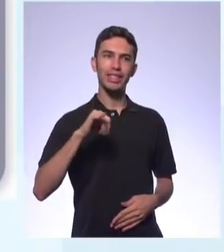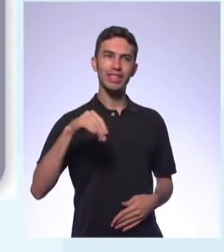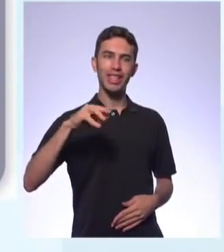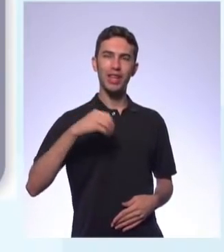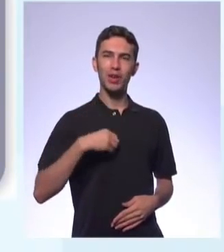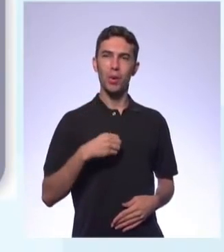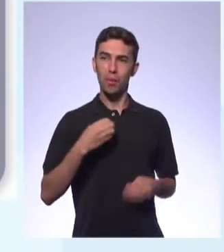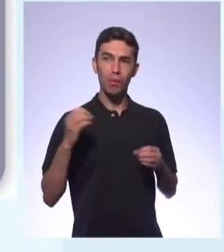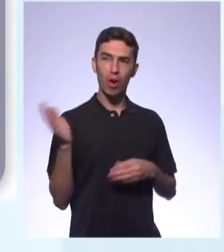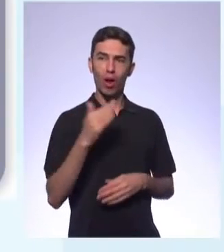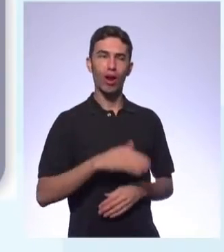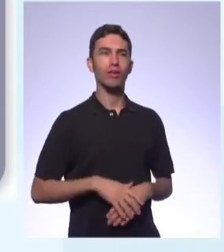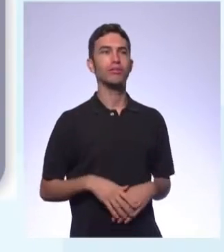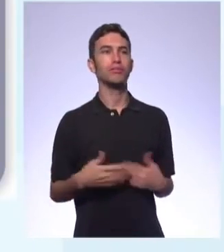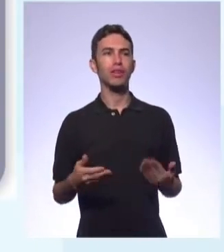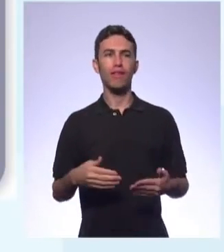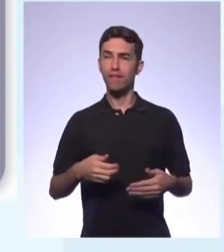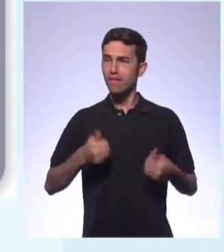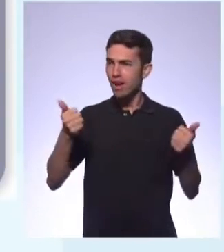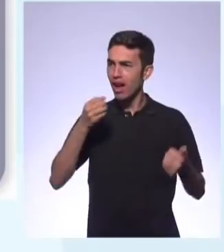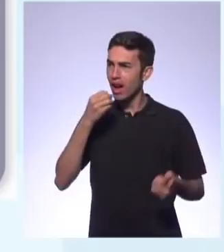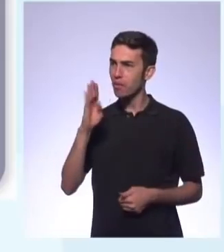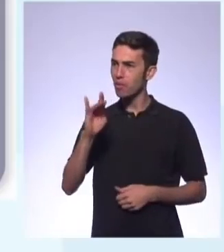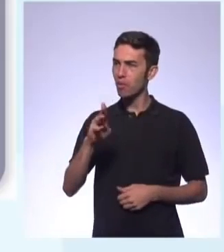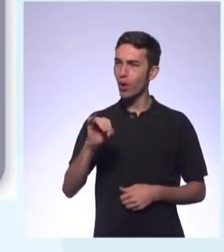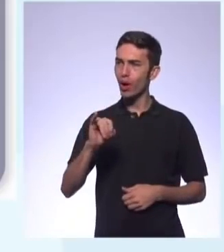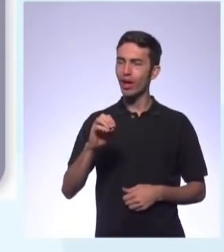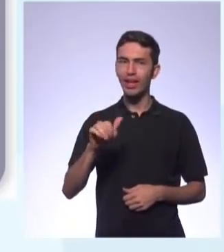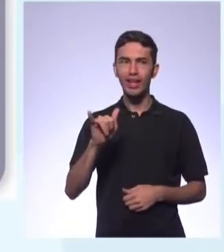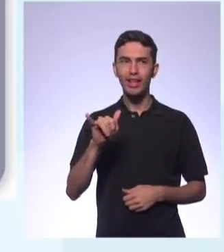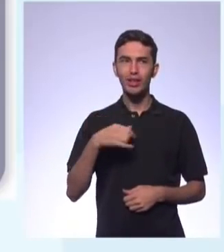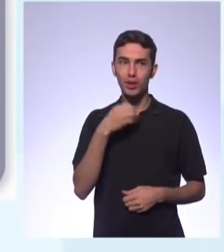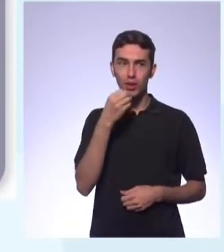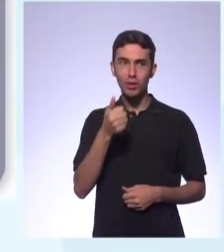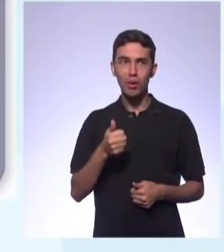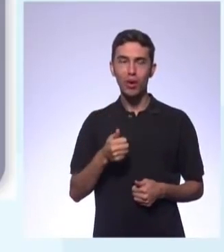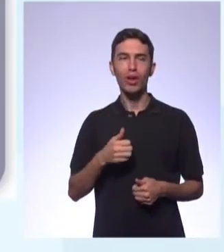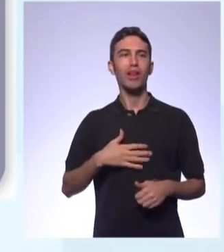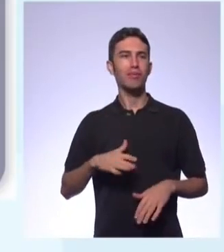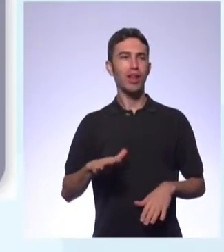boy, de boa, mas tipo assim, pra onde tu vai? Preciso terminar uns rolês aqui.